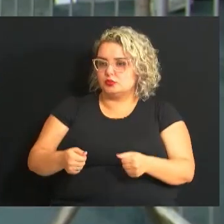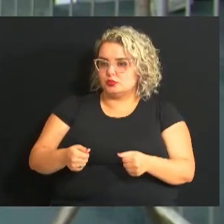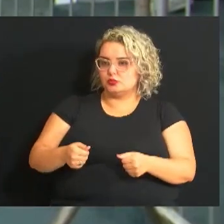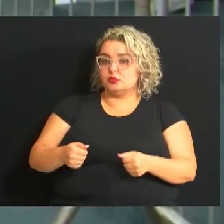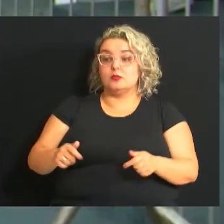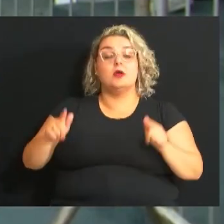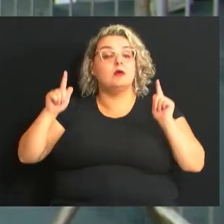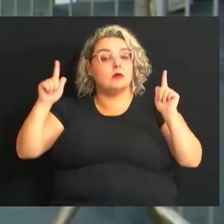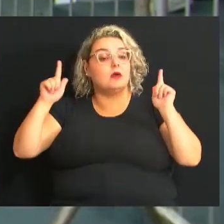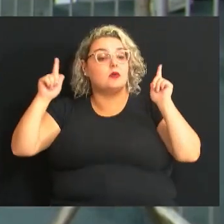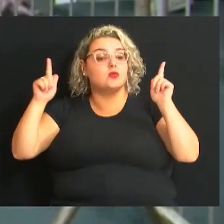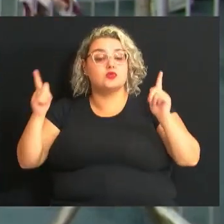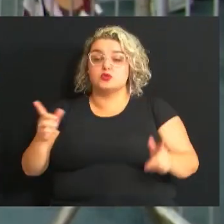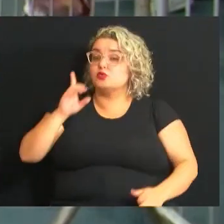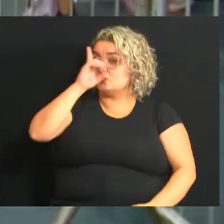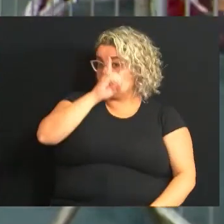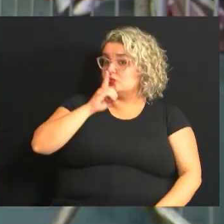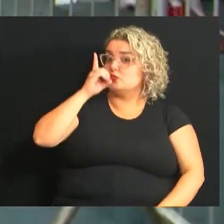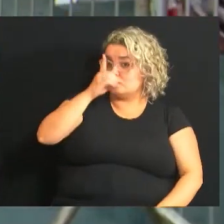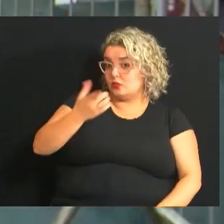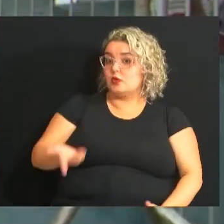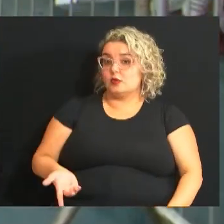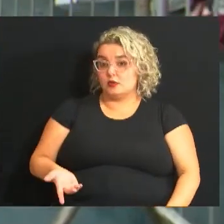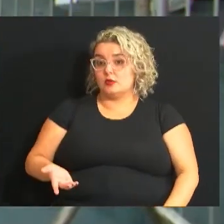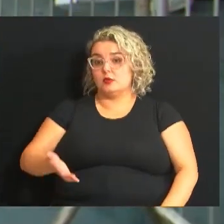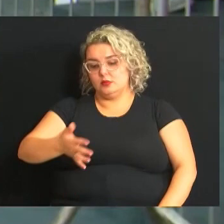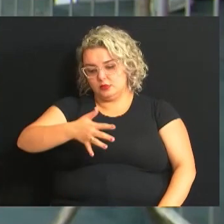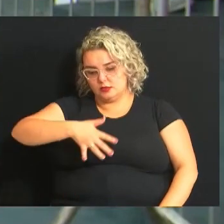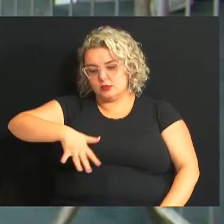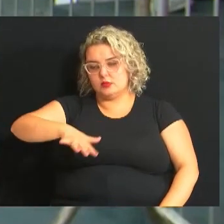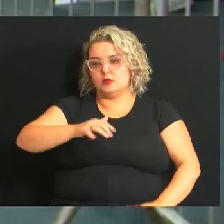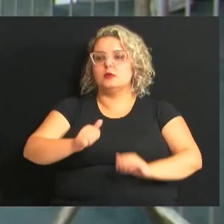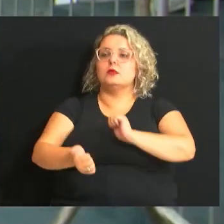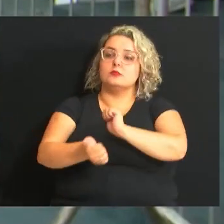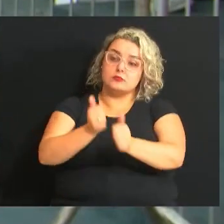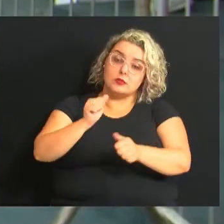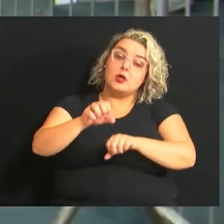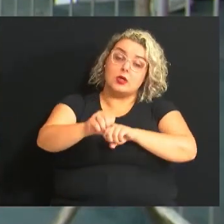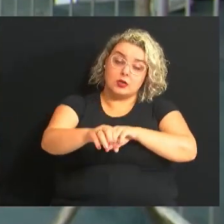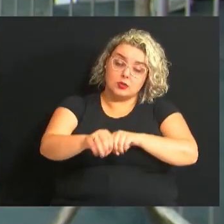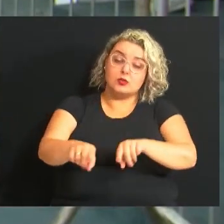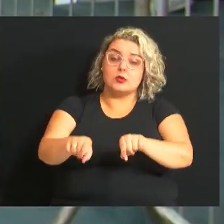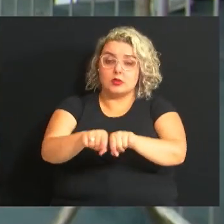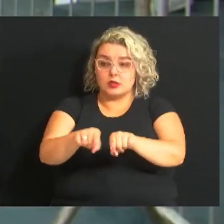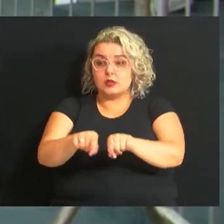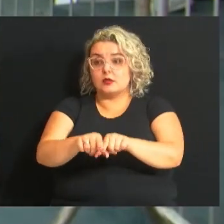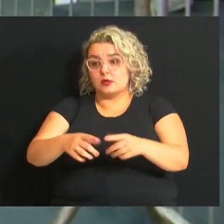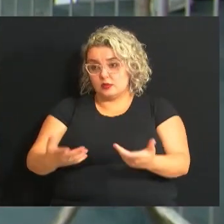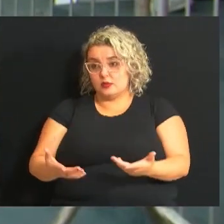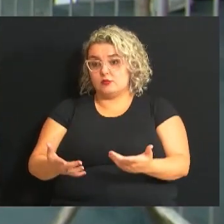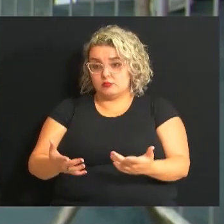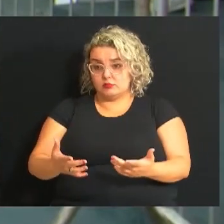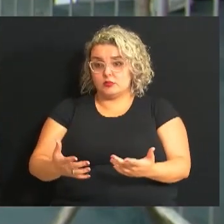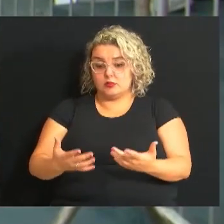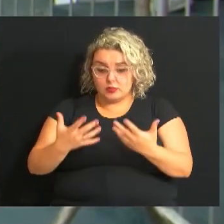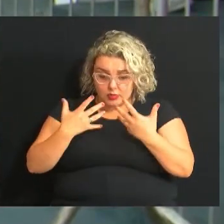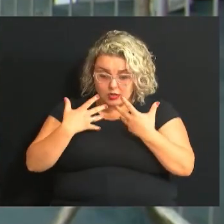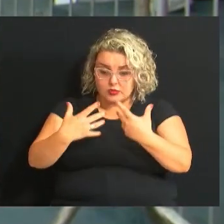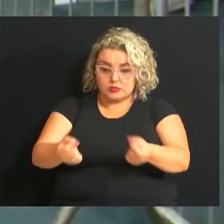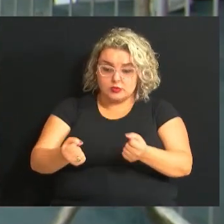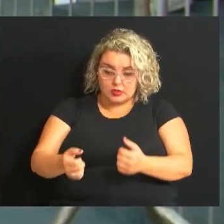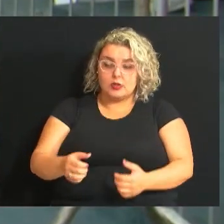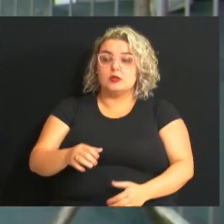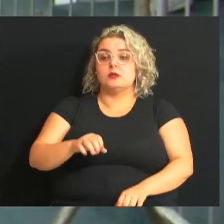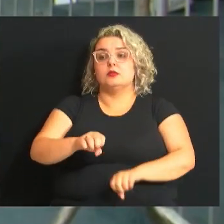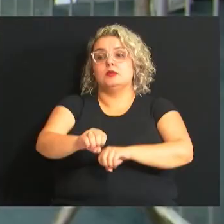festejando o domingo, né? Então o restante vai para a área do esporte e a educação também, que é muito favorável, eu sou favorável também à educação, para a gente ter